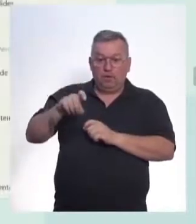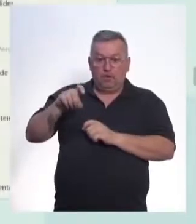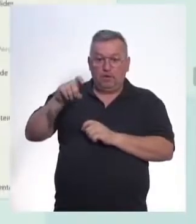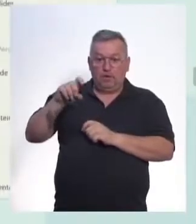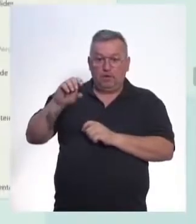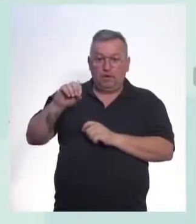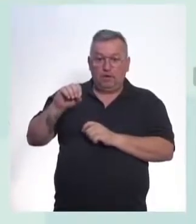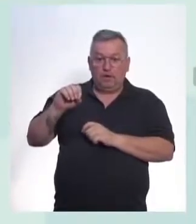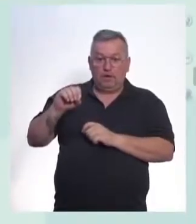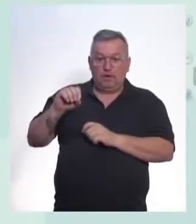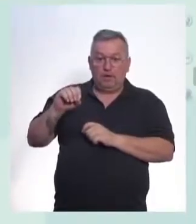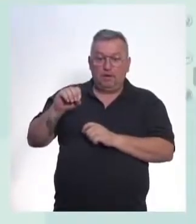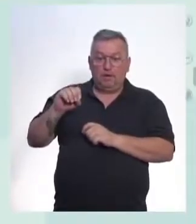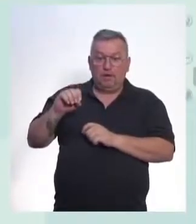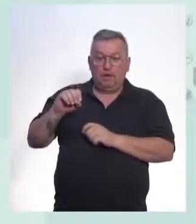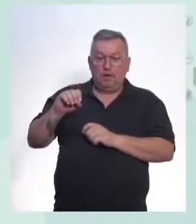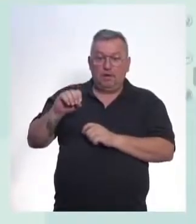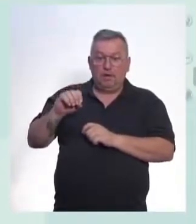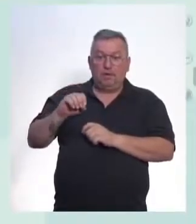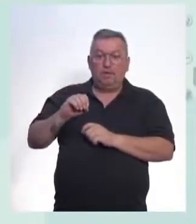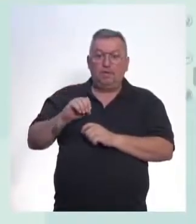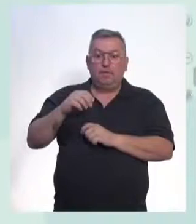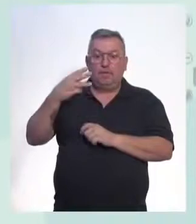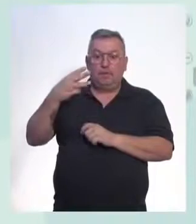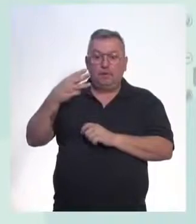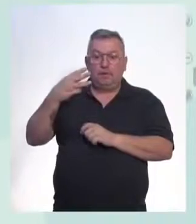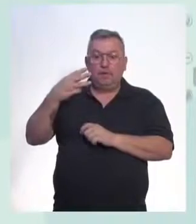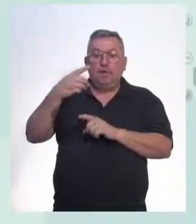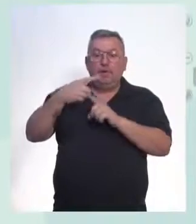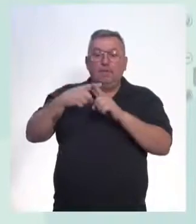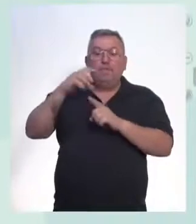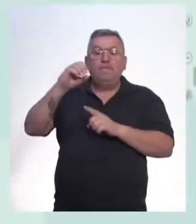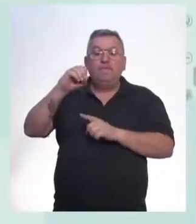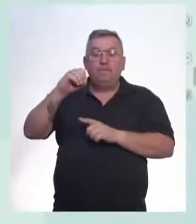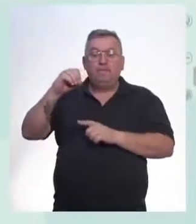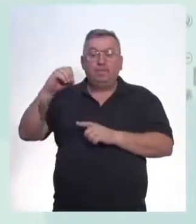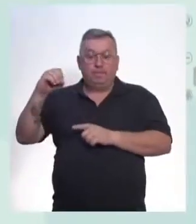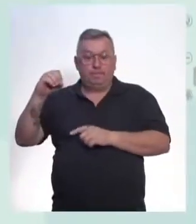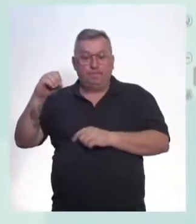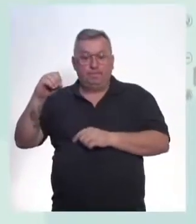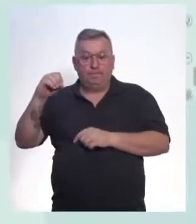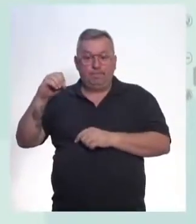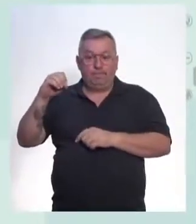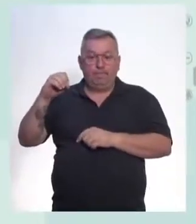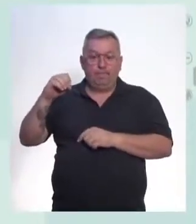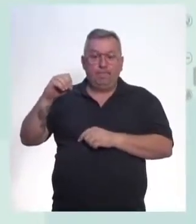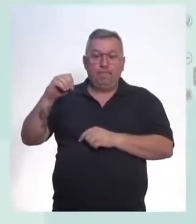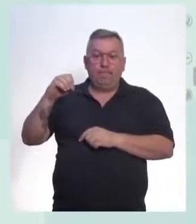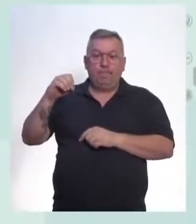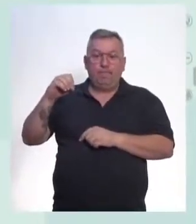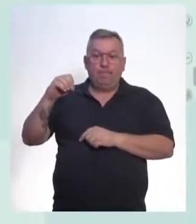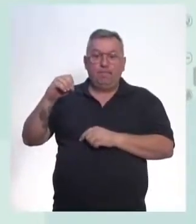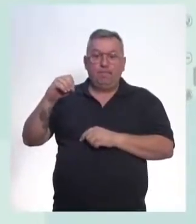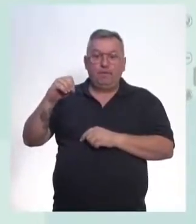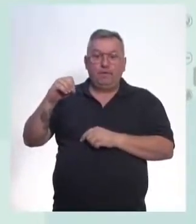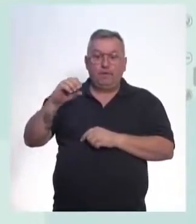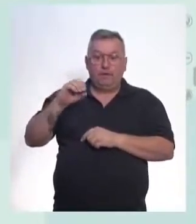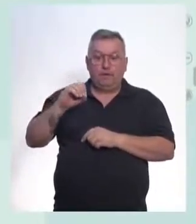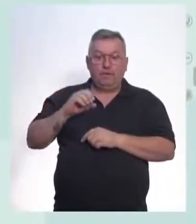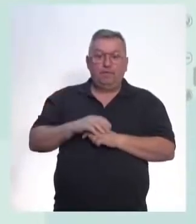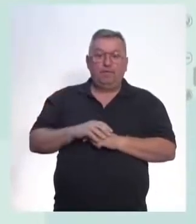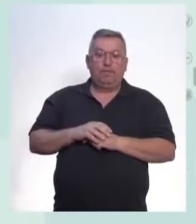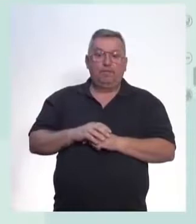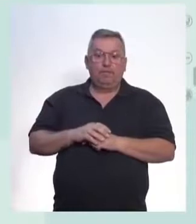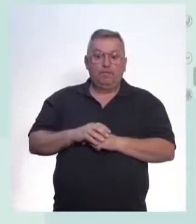0. Opa. 3 vezes 0, 0. Então, segundo par ordenado, 0,